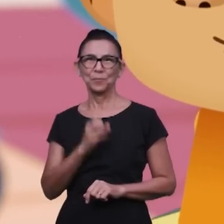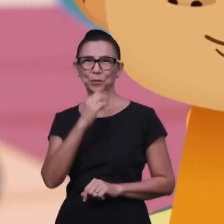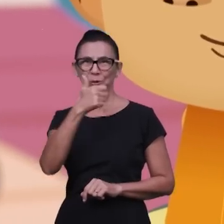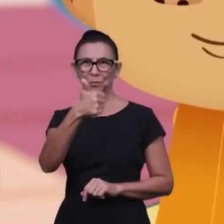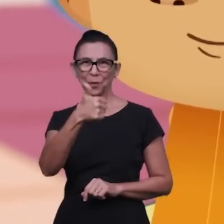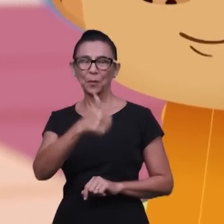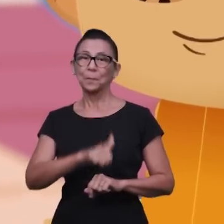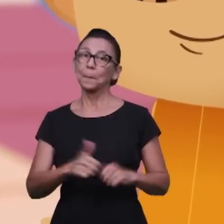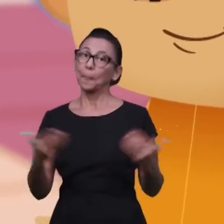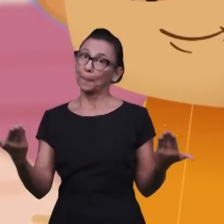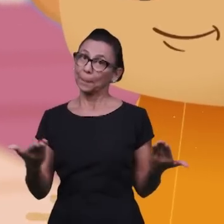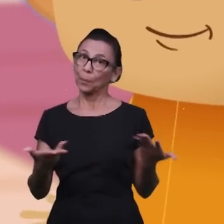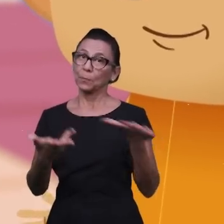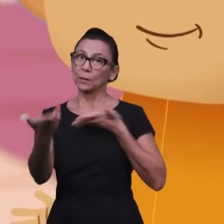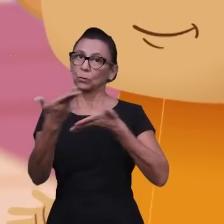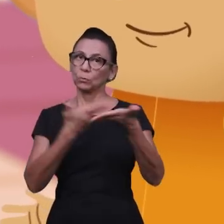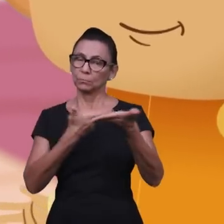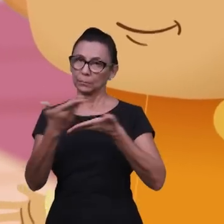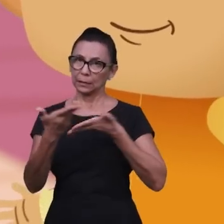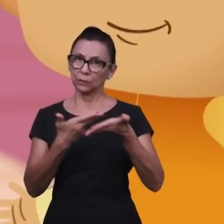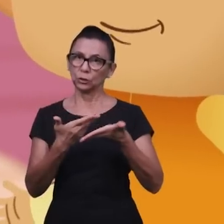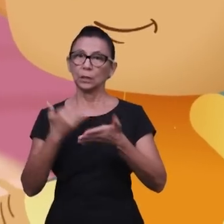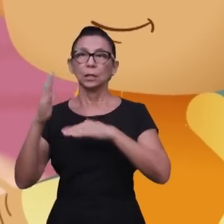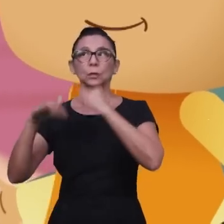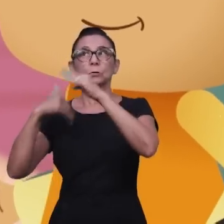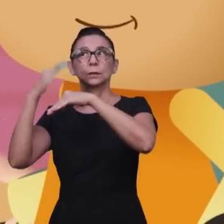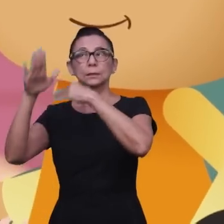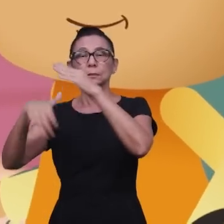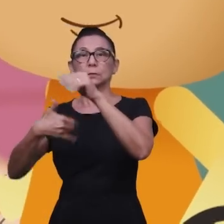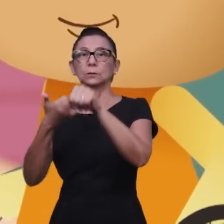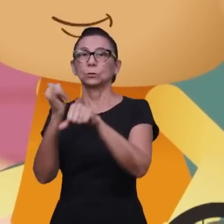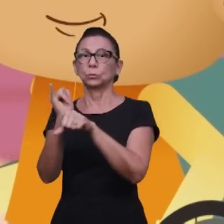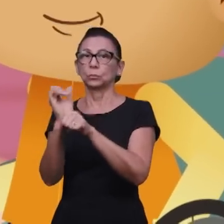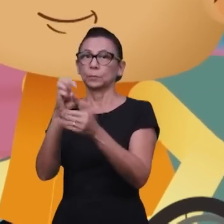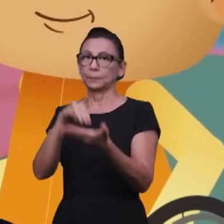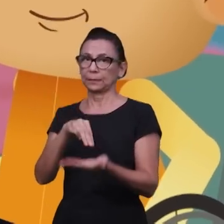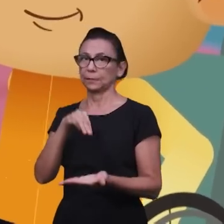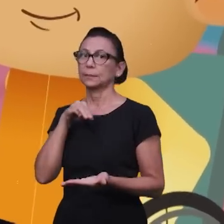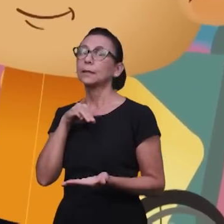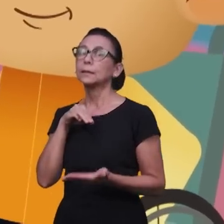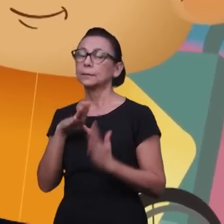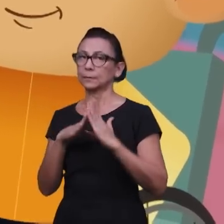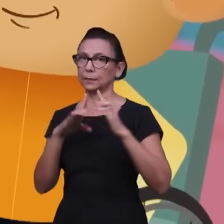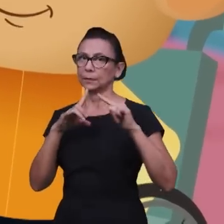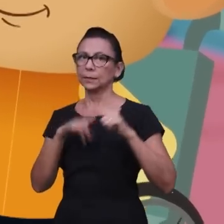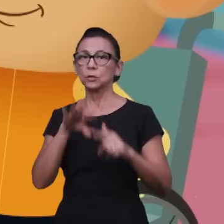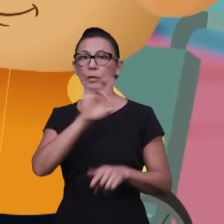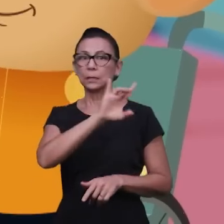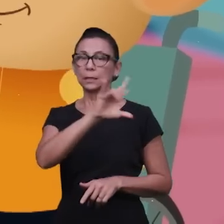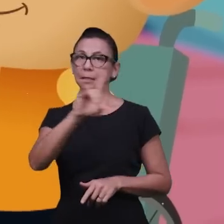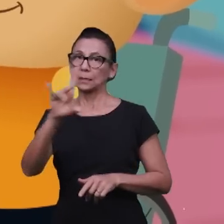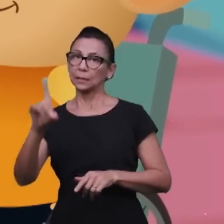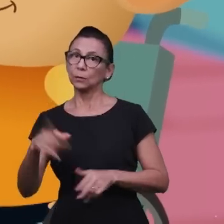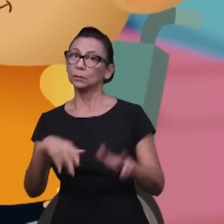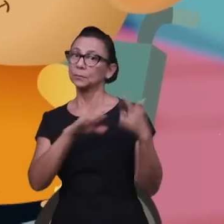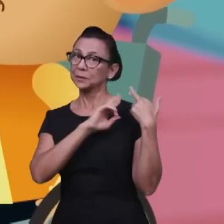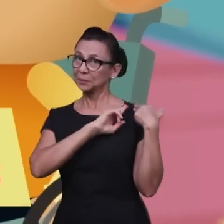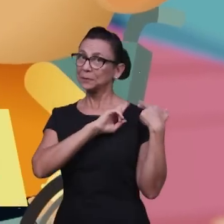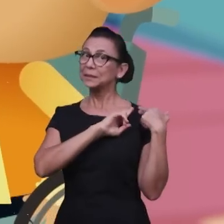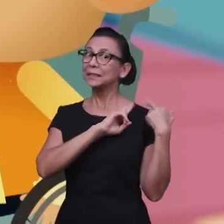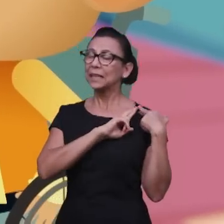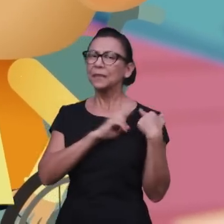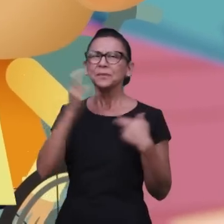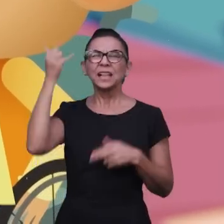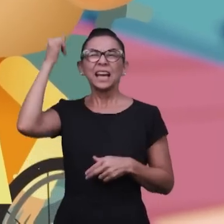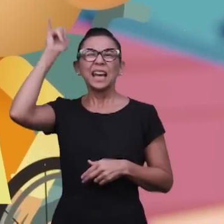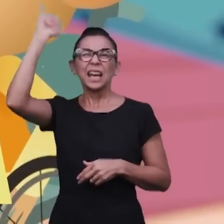Irmãos, para contribuir com o crescimento e a expansão do canal da Igreja Cristã Maranata, faça cada um a sua parte. Evite